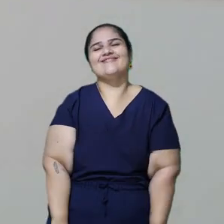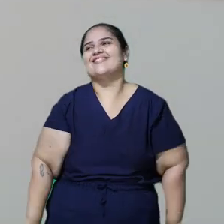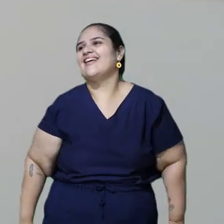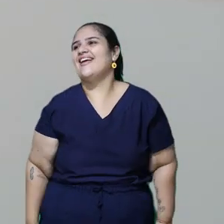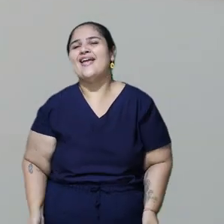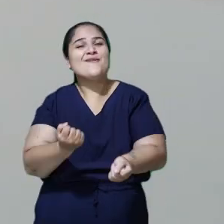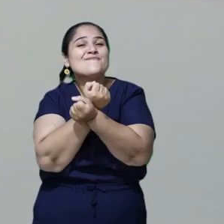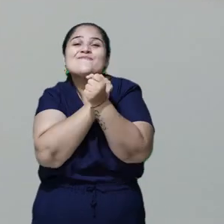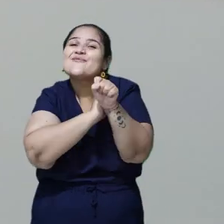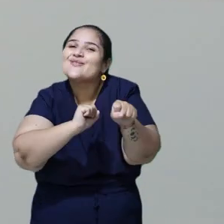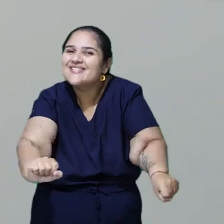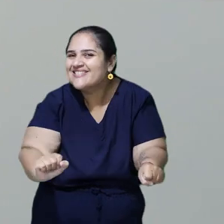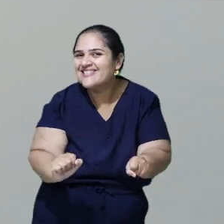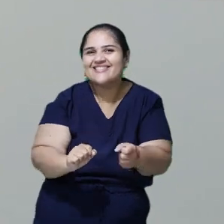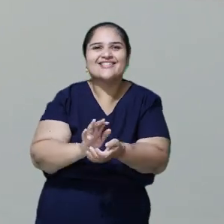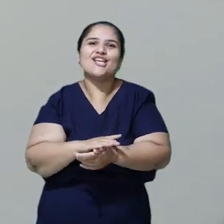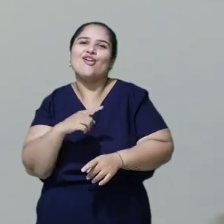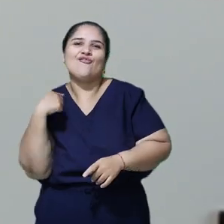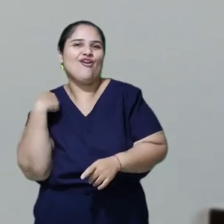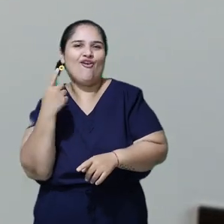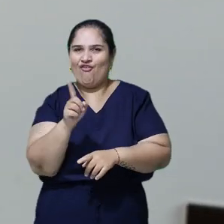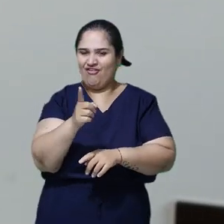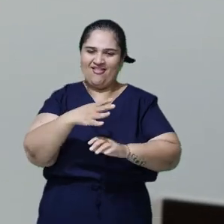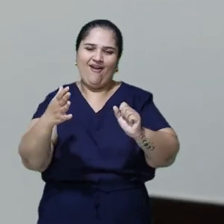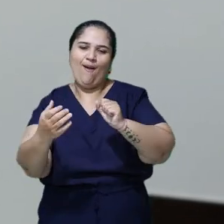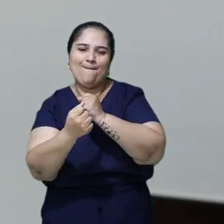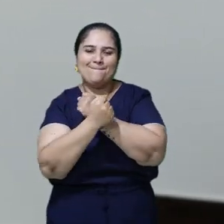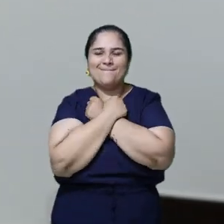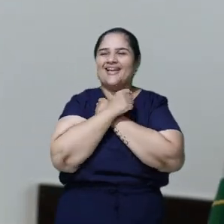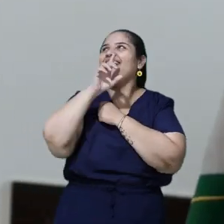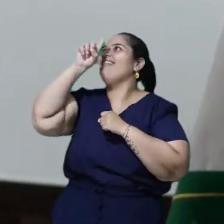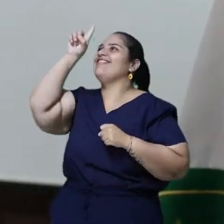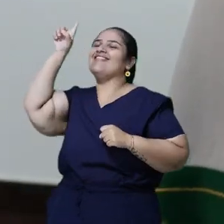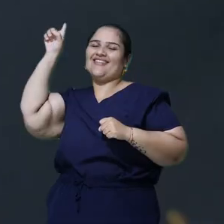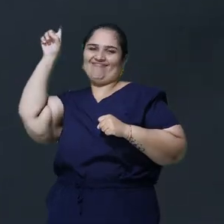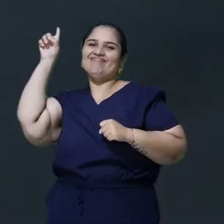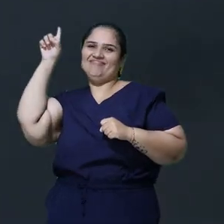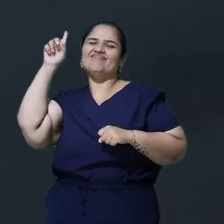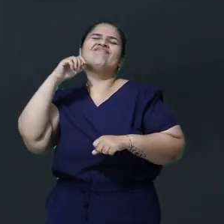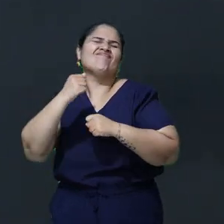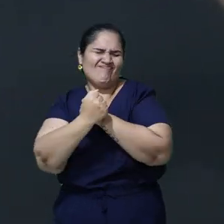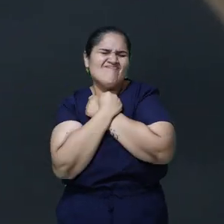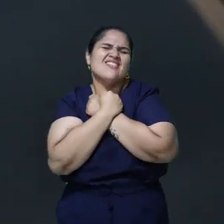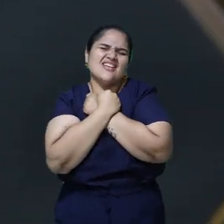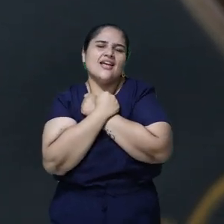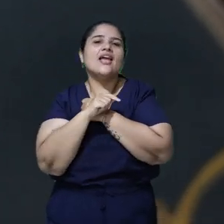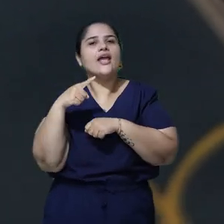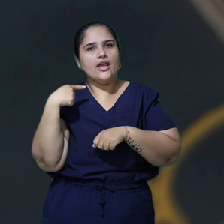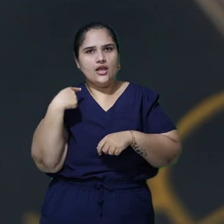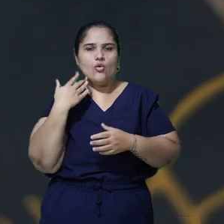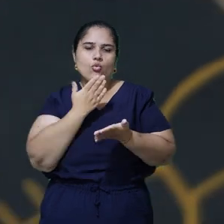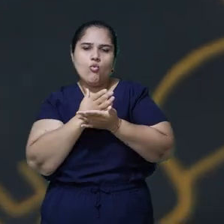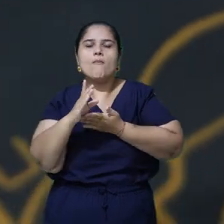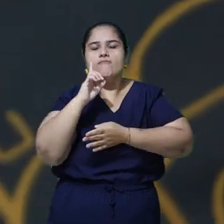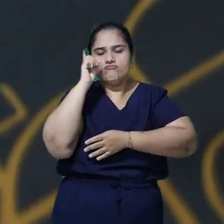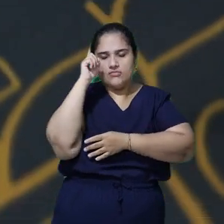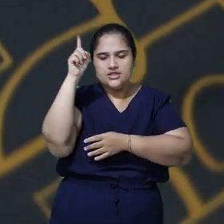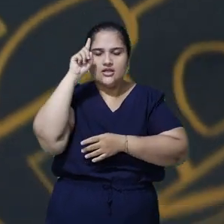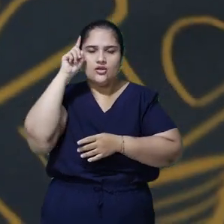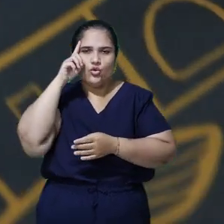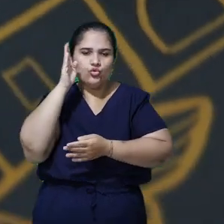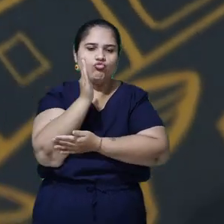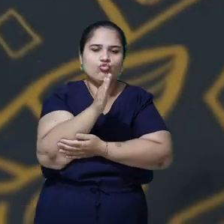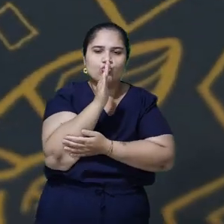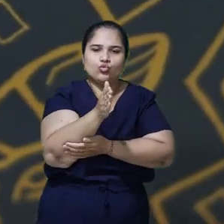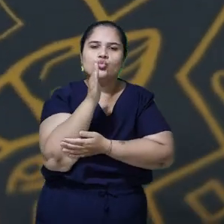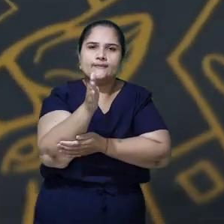se apegar mais ainda a Deus, né? Então, eu passei a ir muito mais à igreja, passei a ter aquela